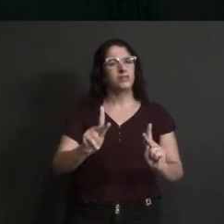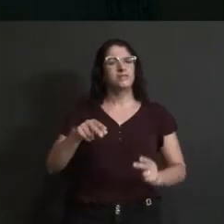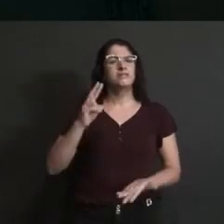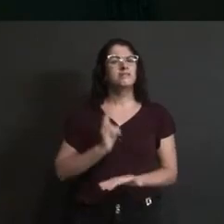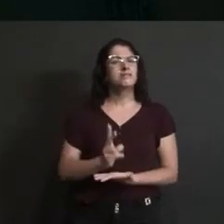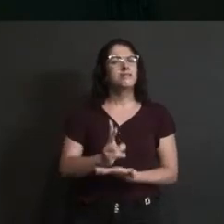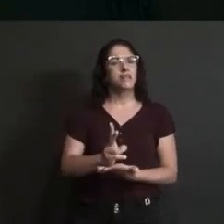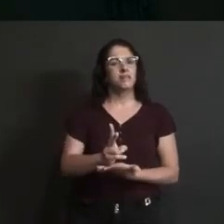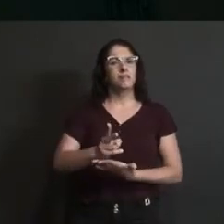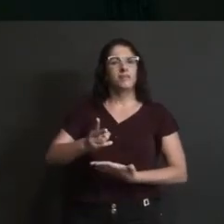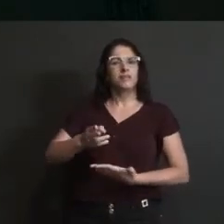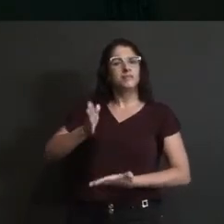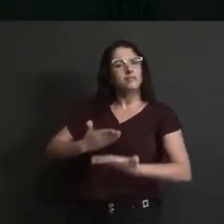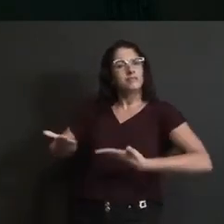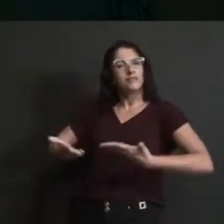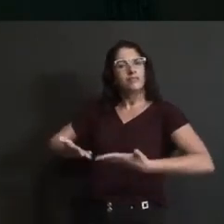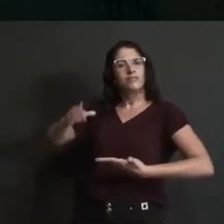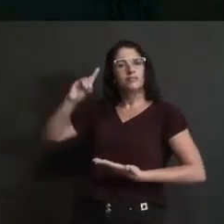servir a esse Deus.